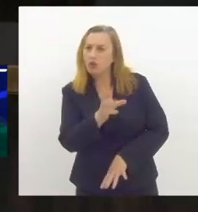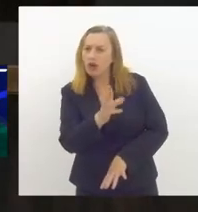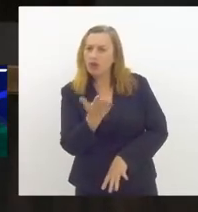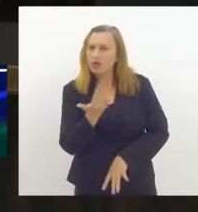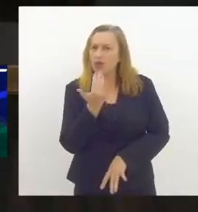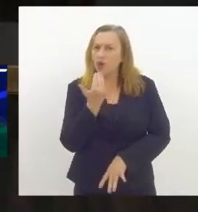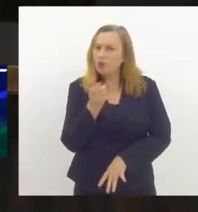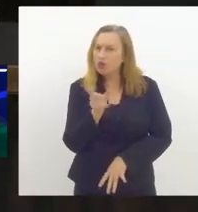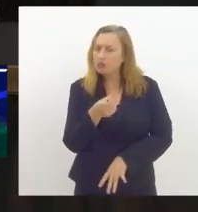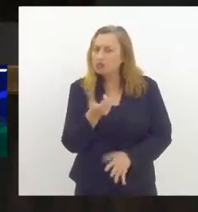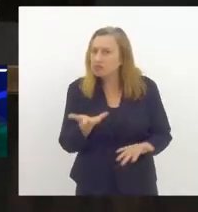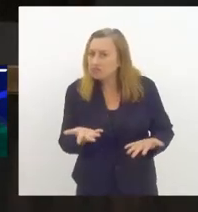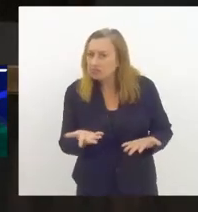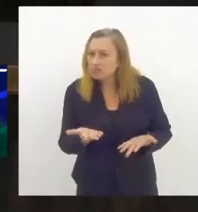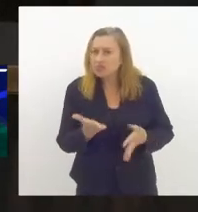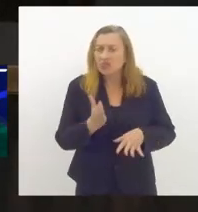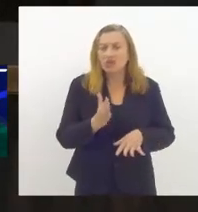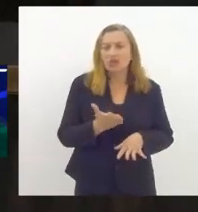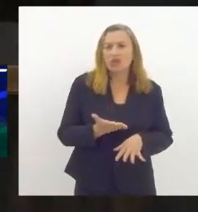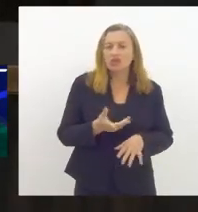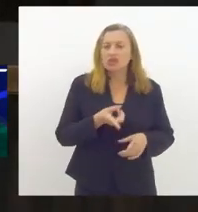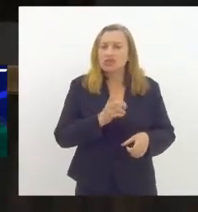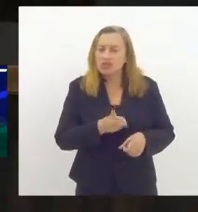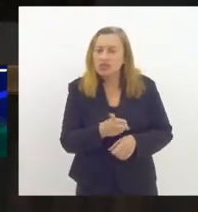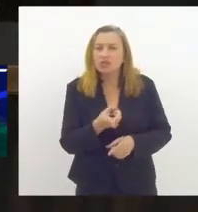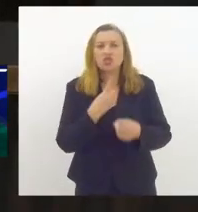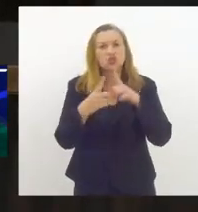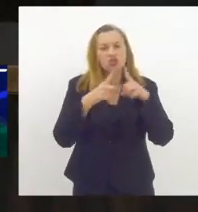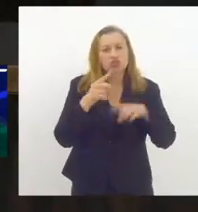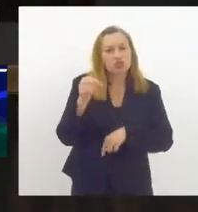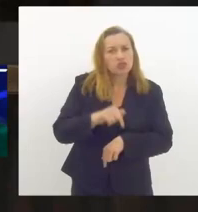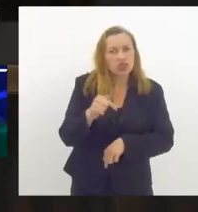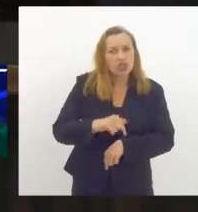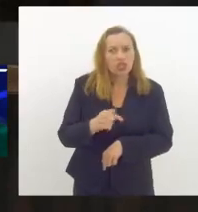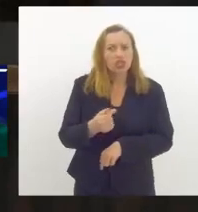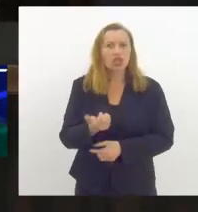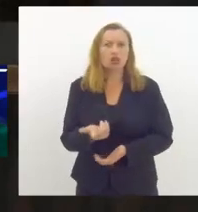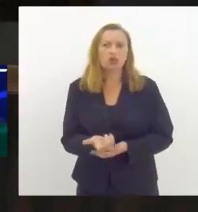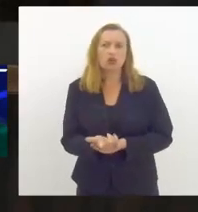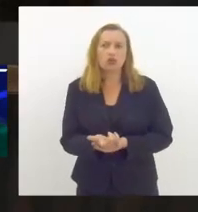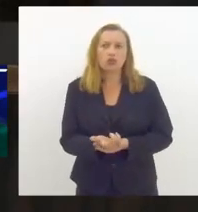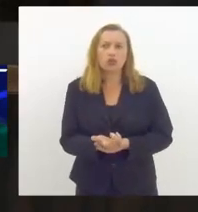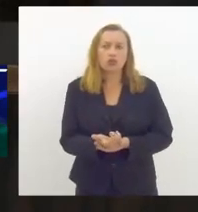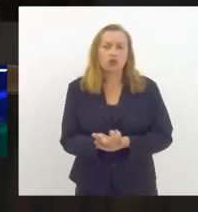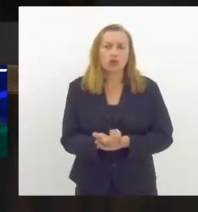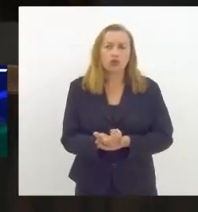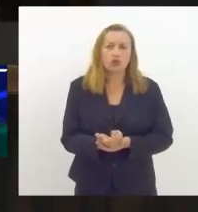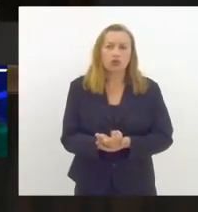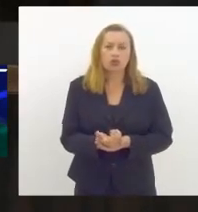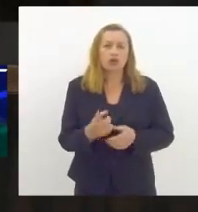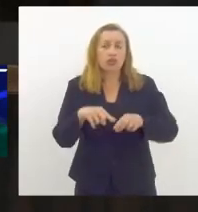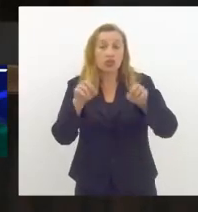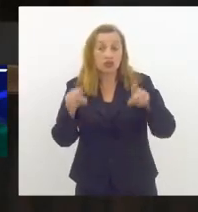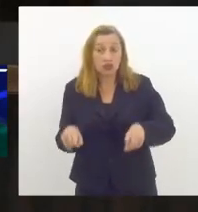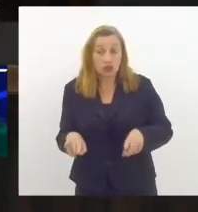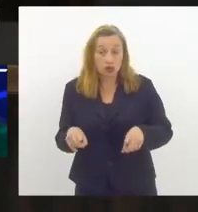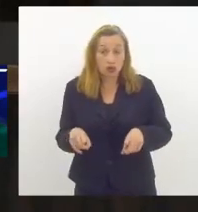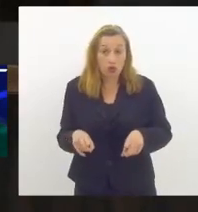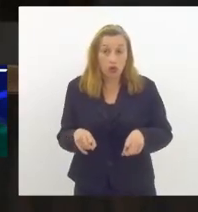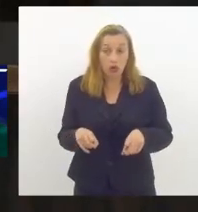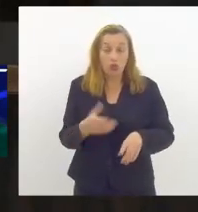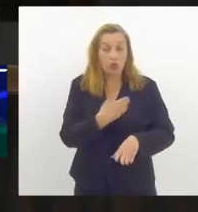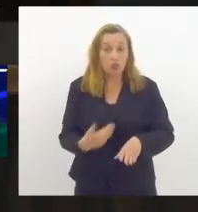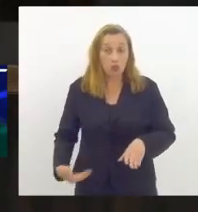alimentação cada vez que nós discutimos aqui aumento para os servidores públicos ou